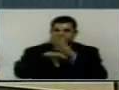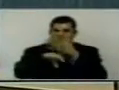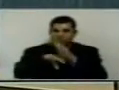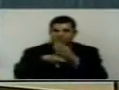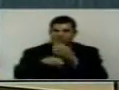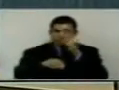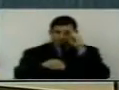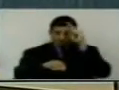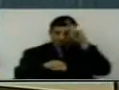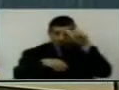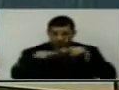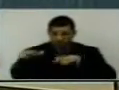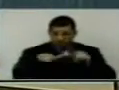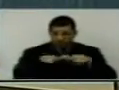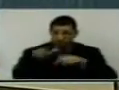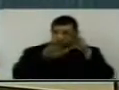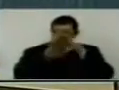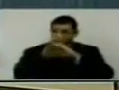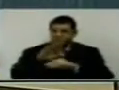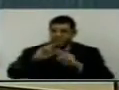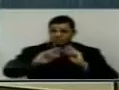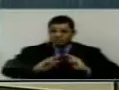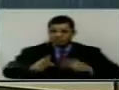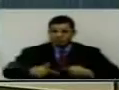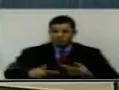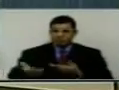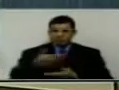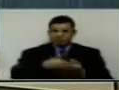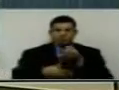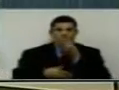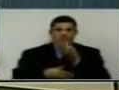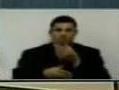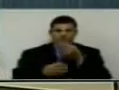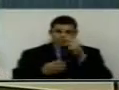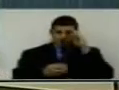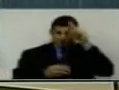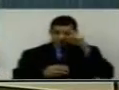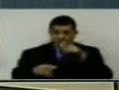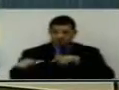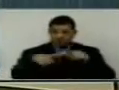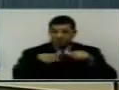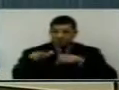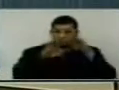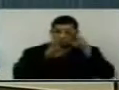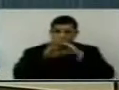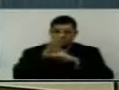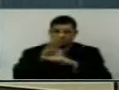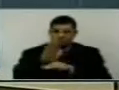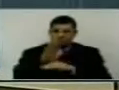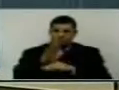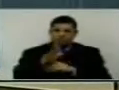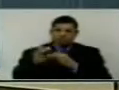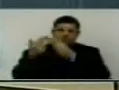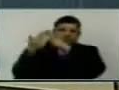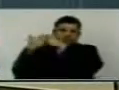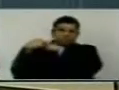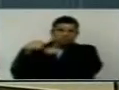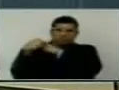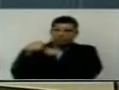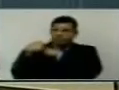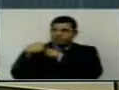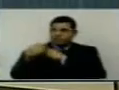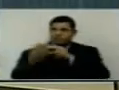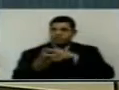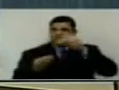forte conteúdo humanístico, e com forte conteúdo de responsabilidade de espírito